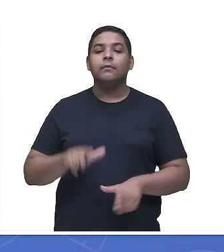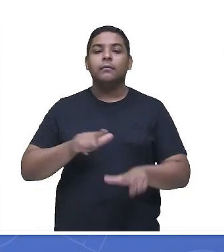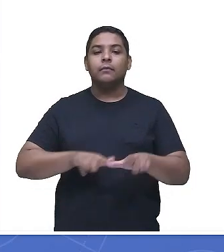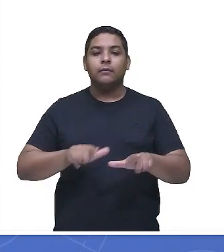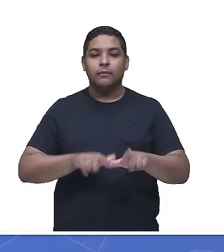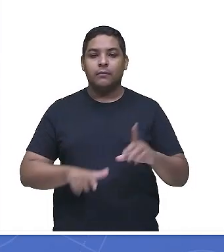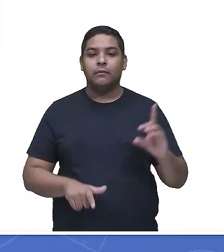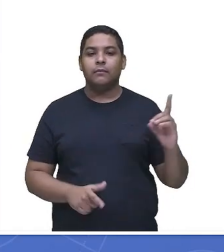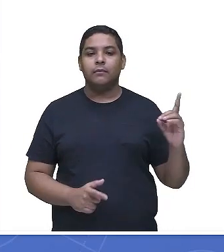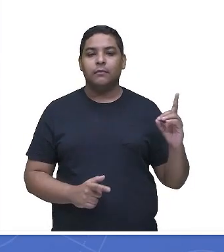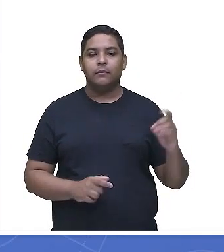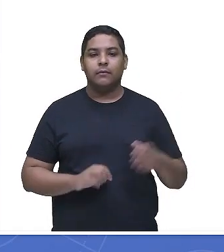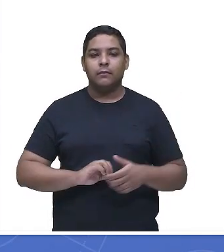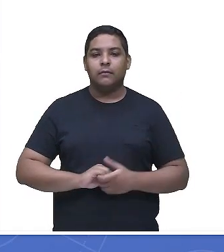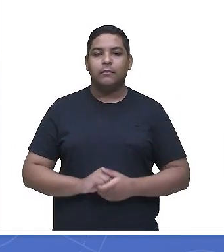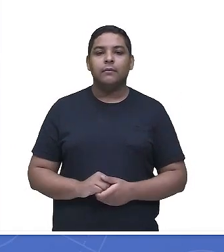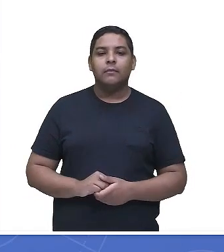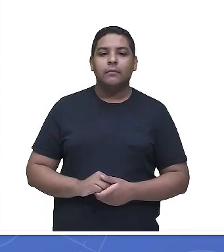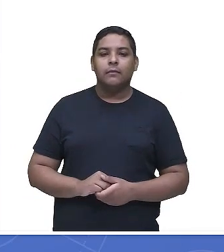Quem mais, gente?